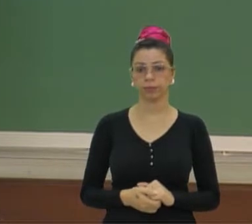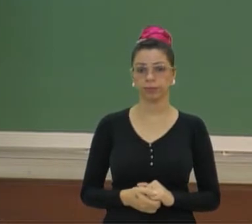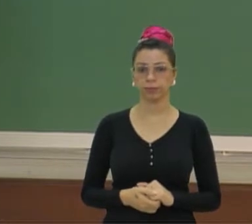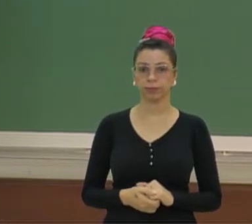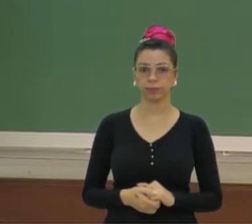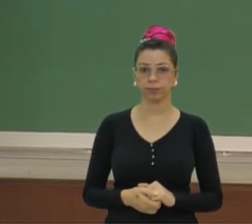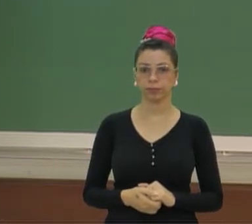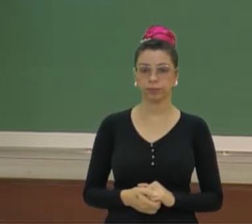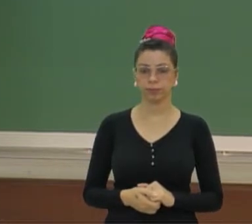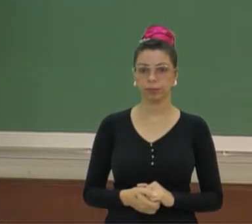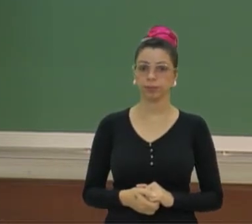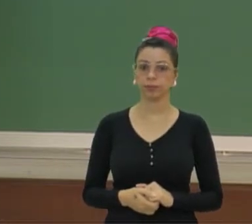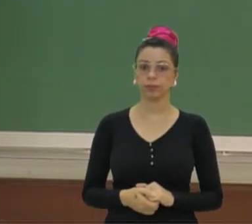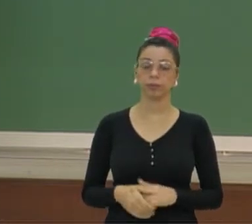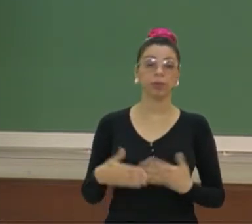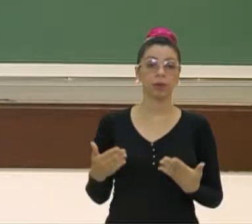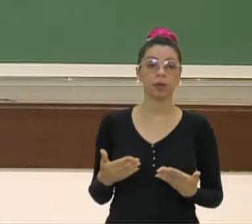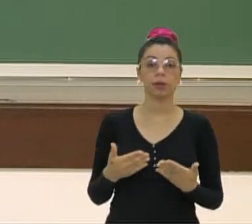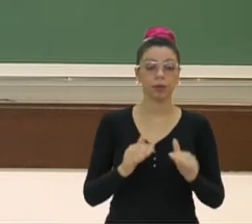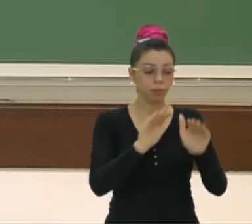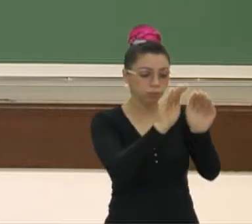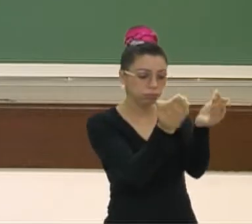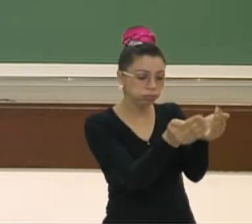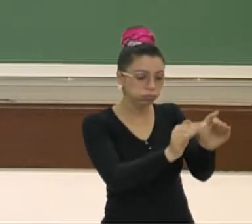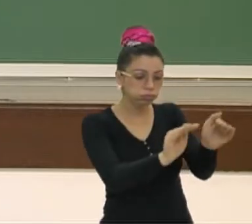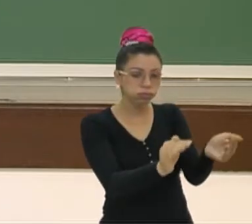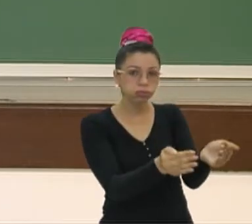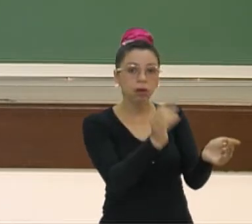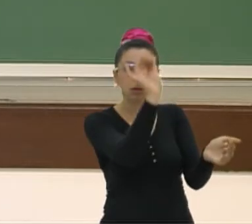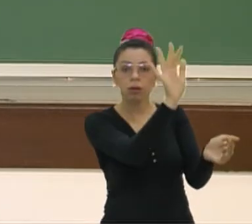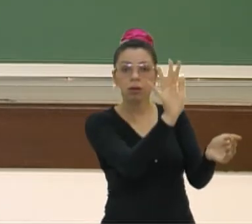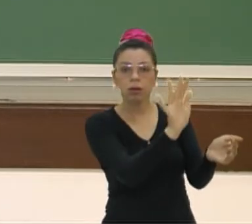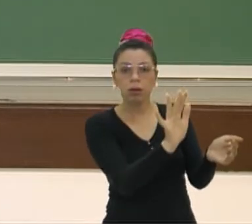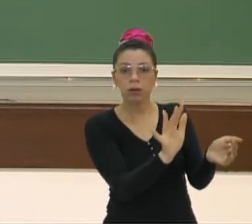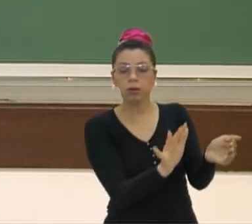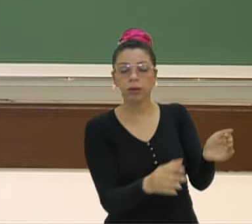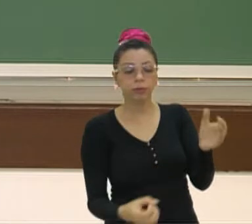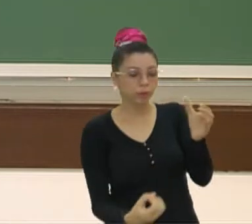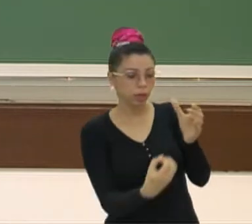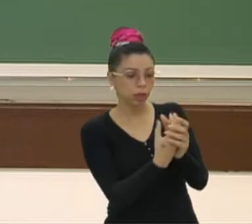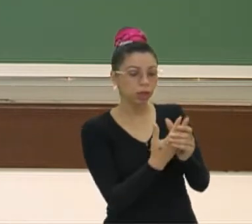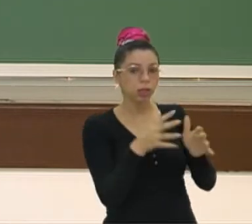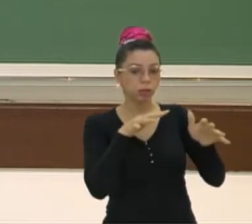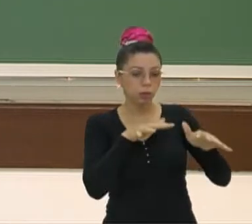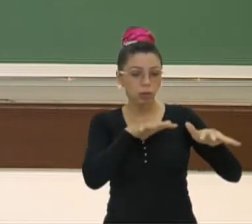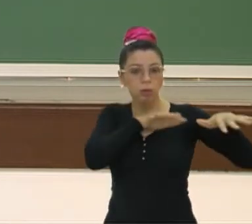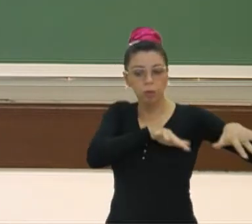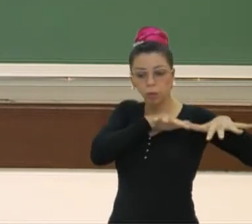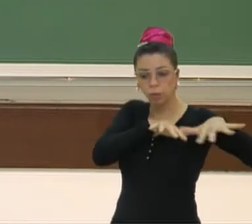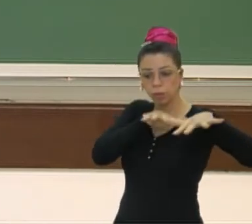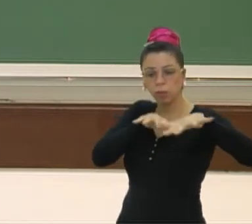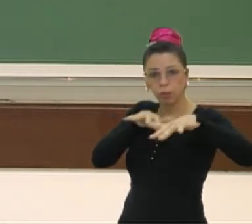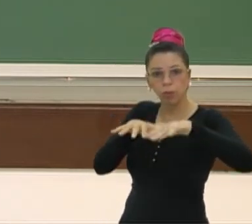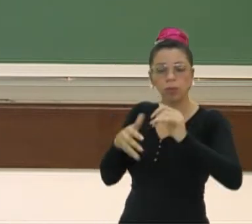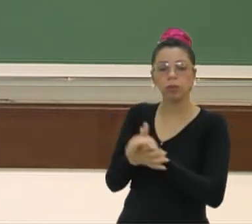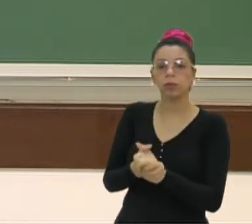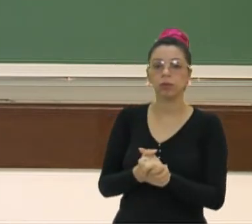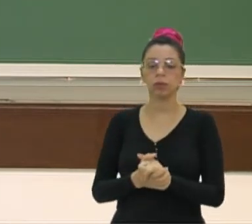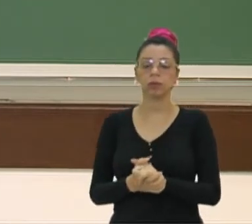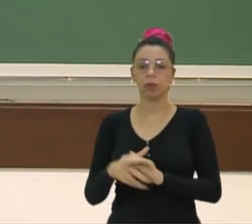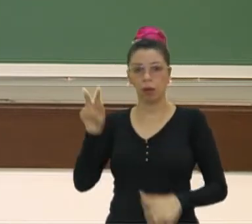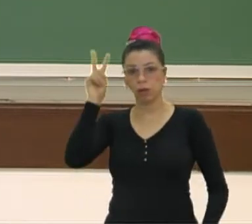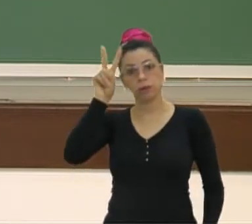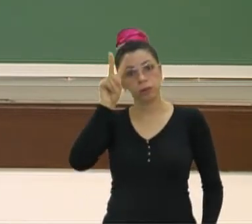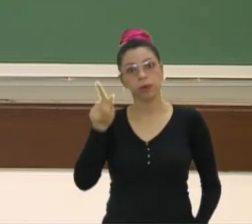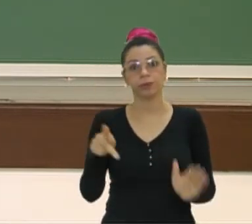Calvin. Então, os bonecos de neve estavam construindo um exército de acordo com Calvin. A nossa frase